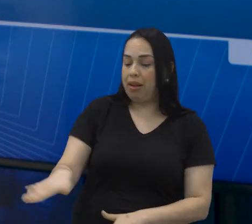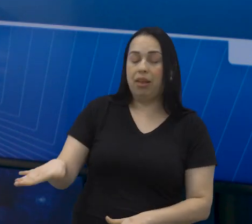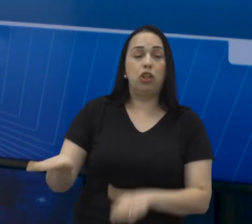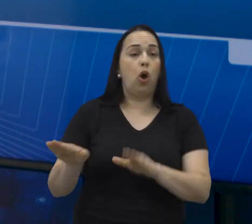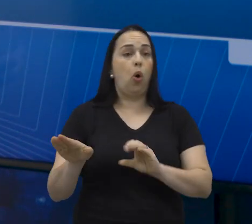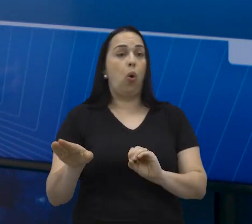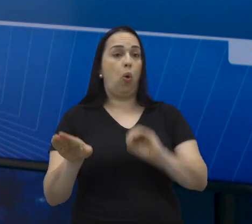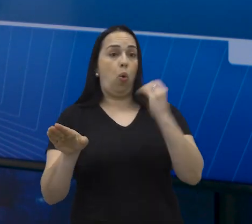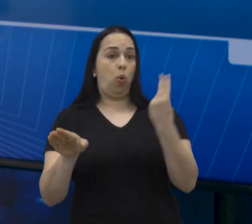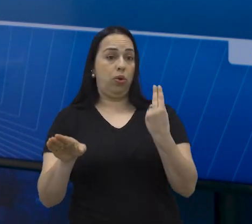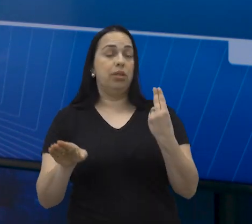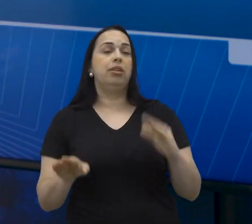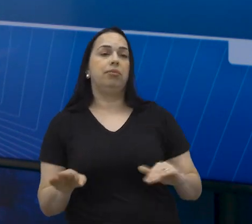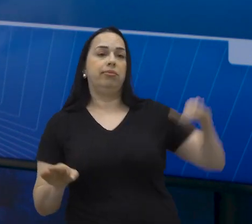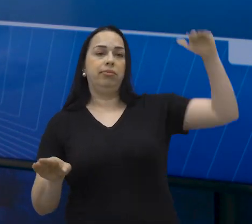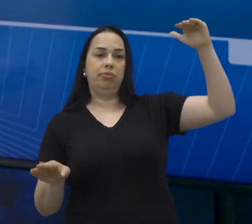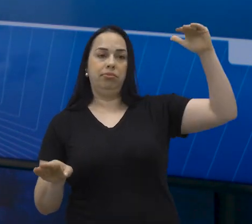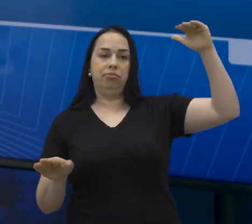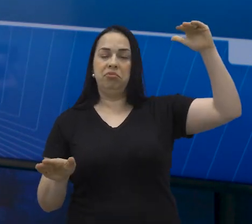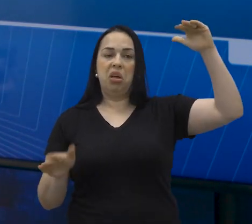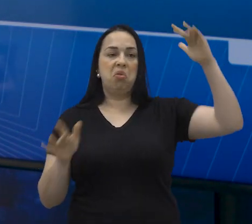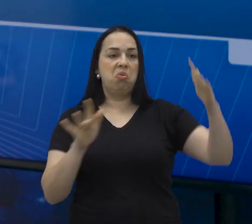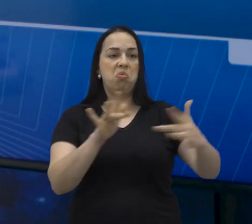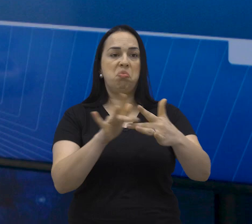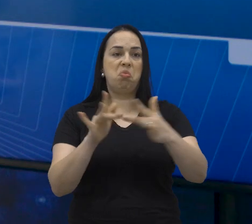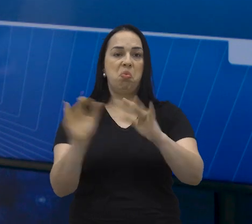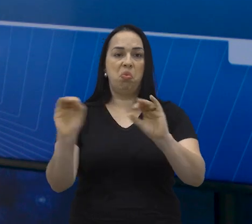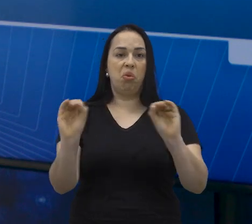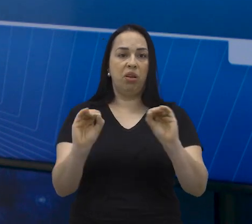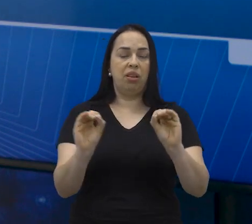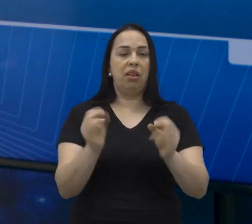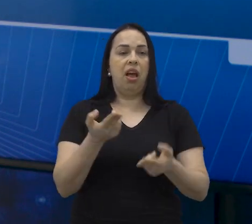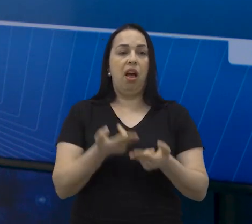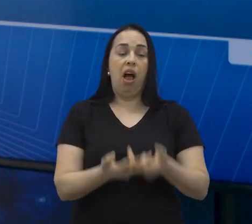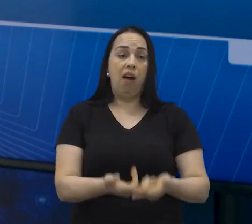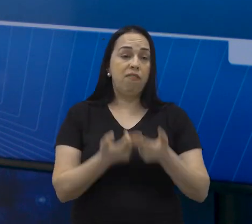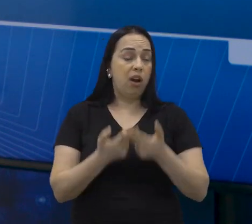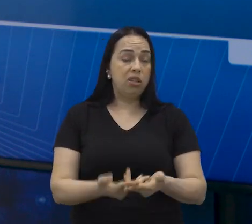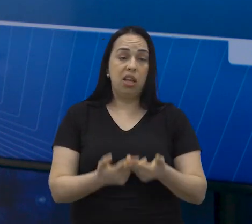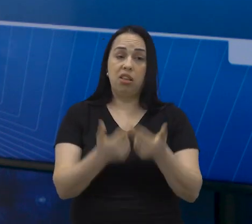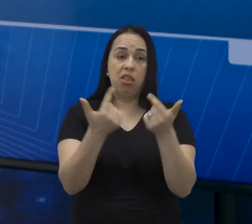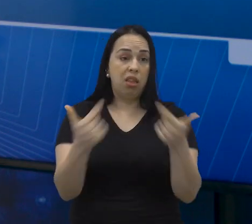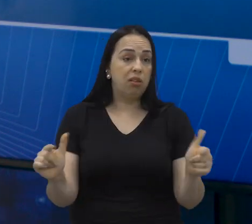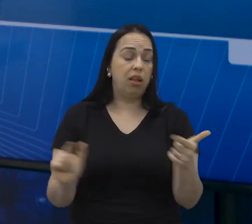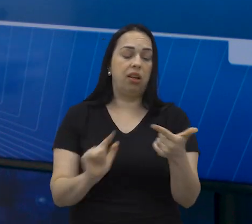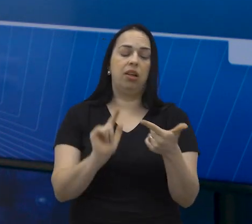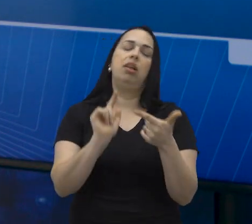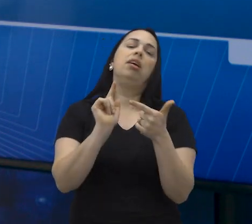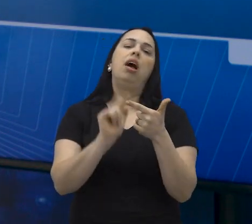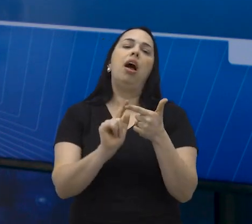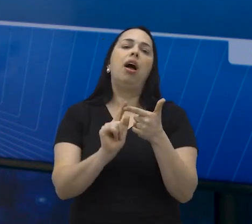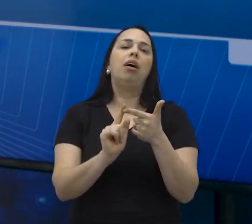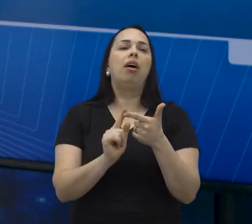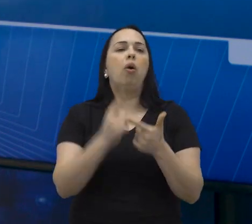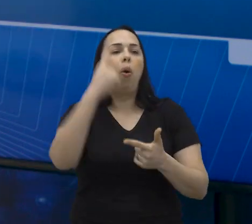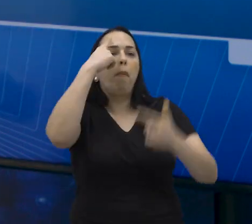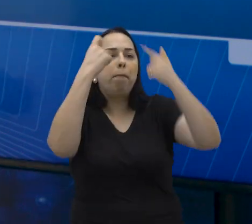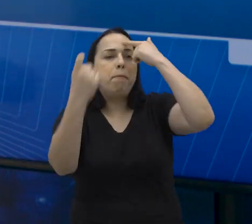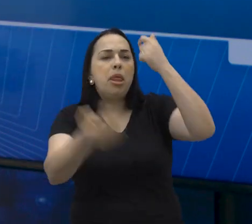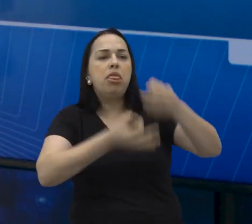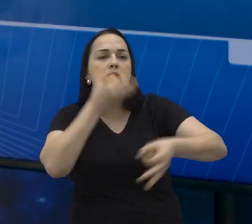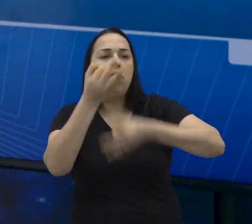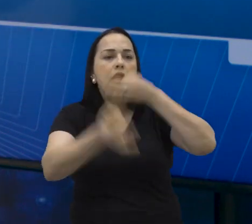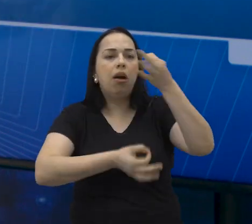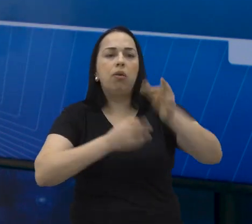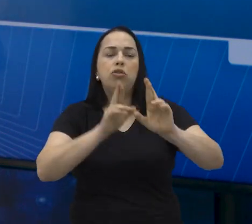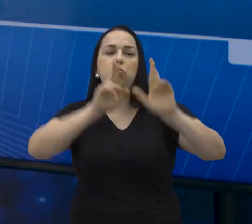no adulto, de desenvolver repertório social. Então a tolerância, a flexibilidade, o desenvolvimento a ideias do